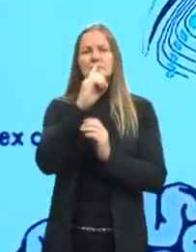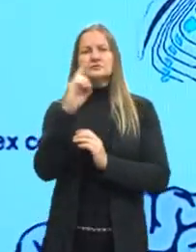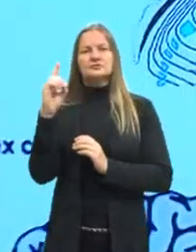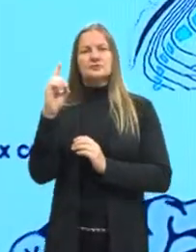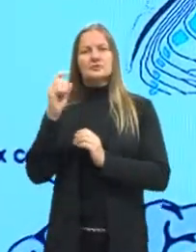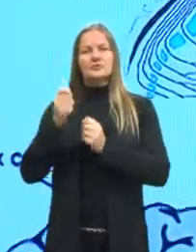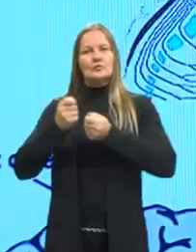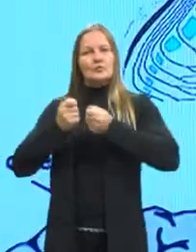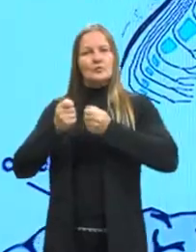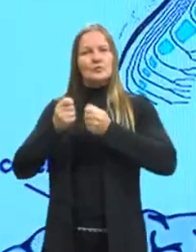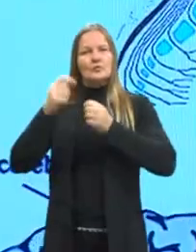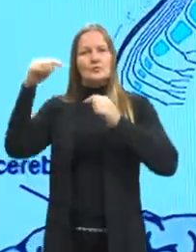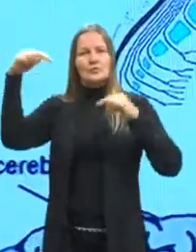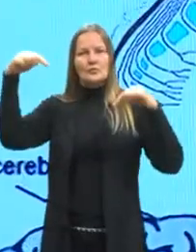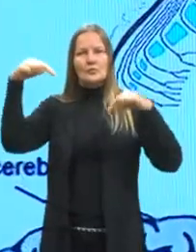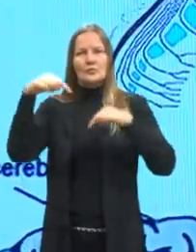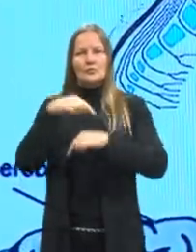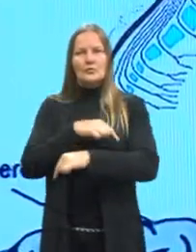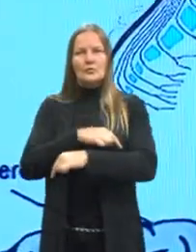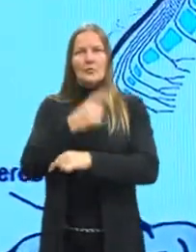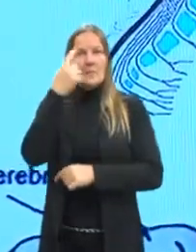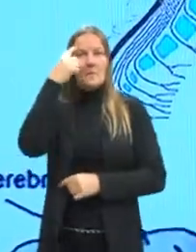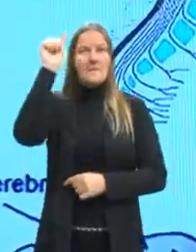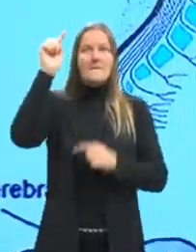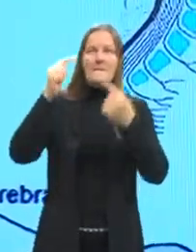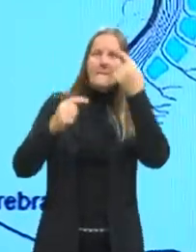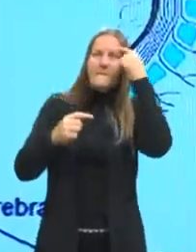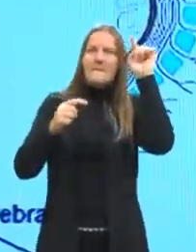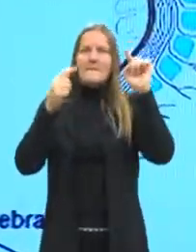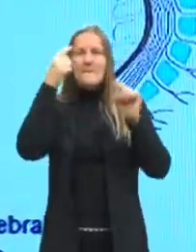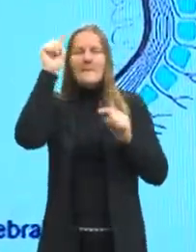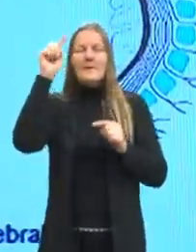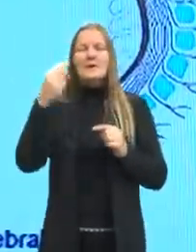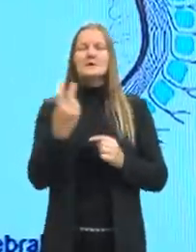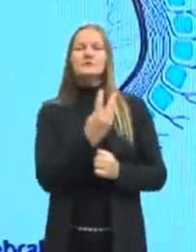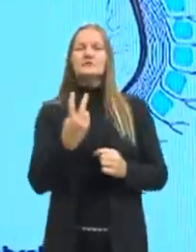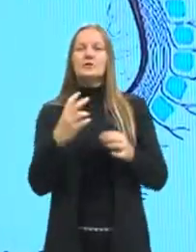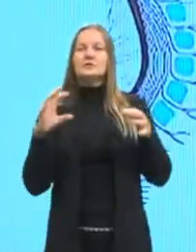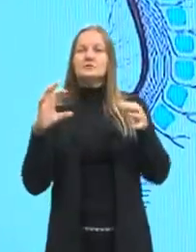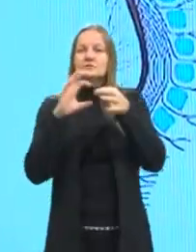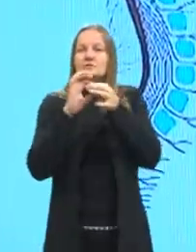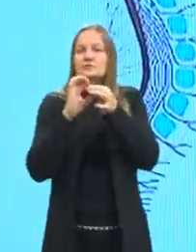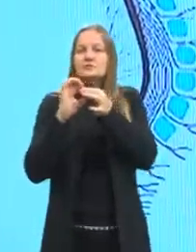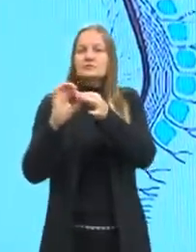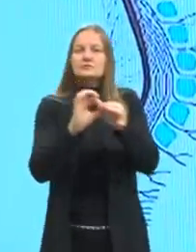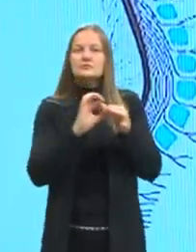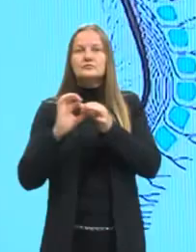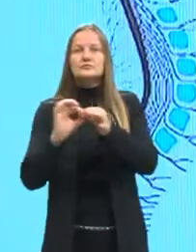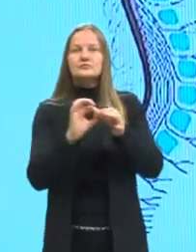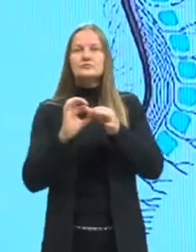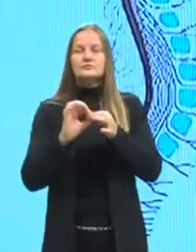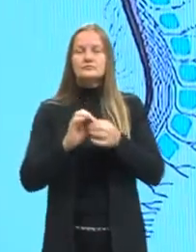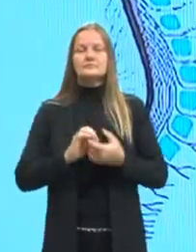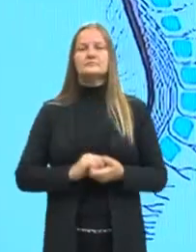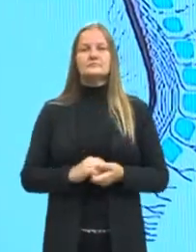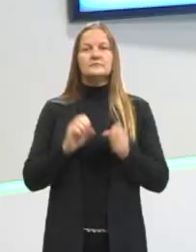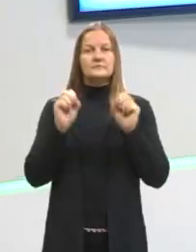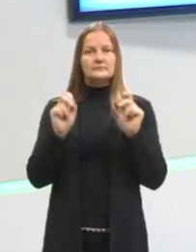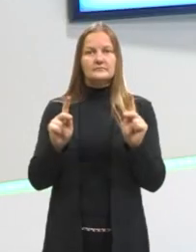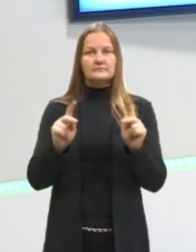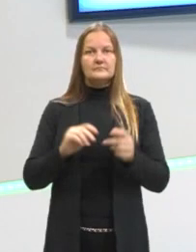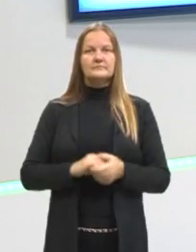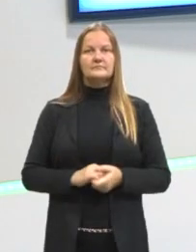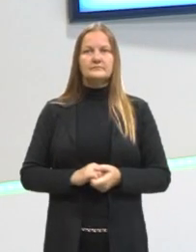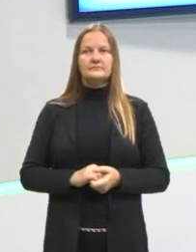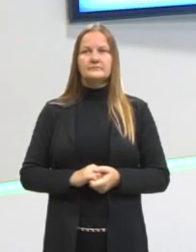controla o esquerdo que está relacionada à criatividade o mais um depende do outro né os hemisférios direito e esquerdo tu certo gente